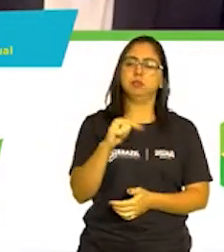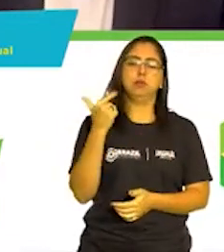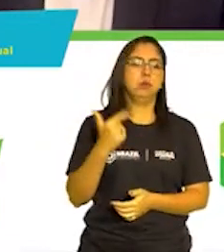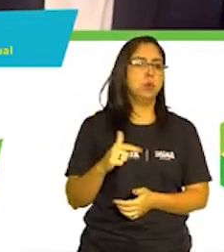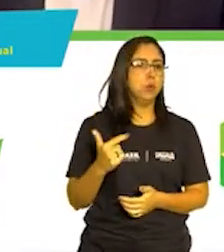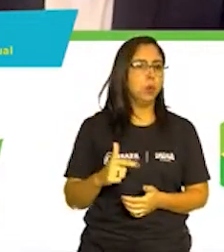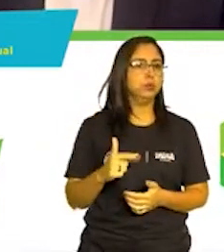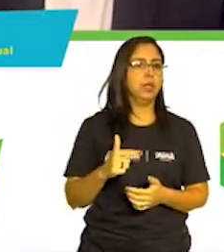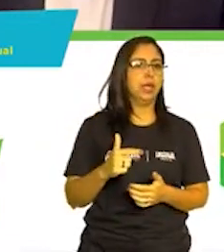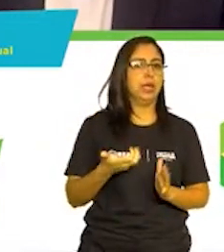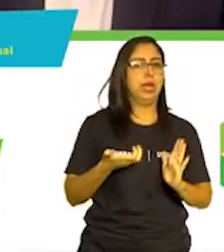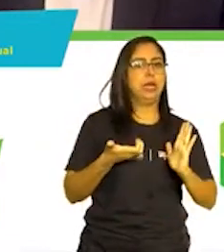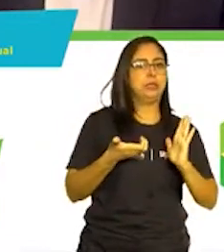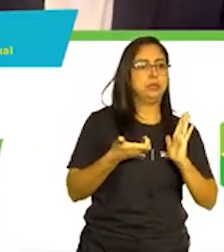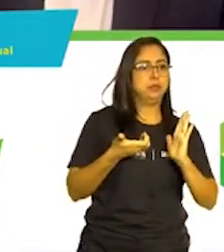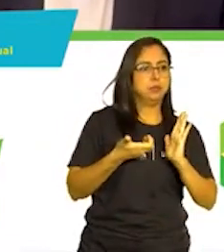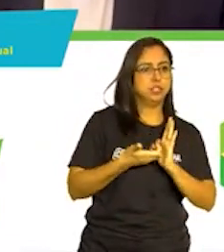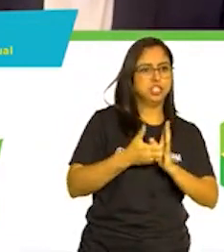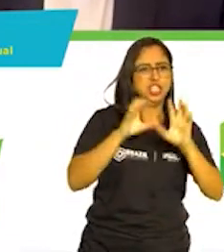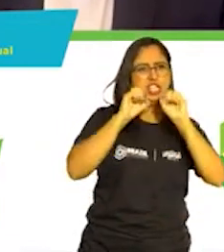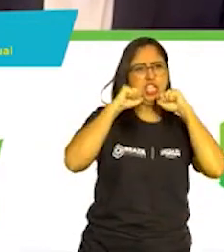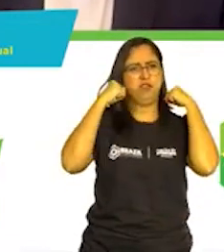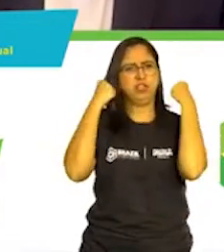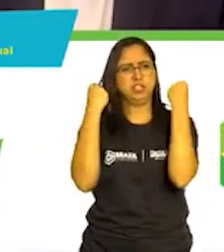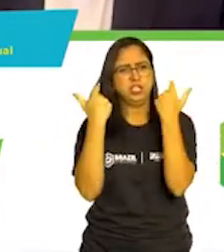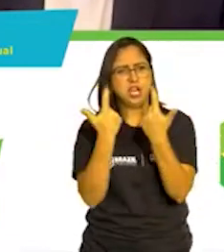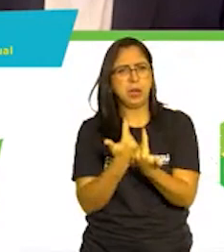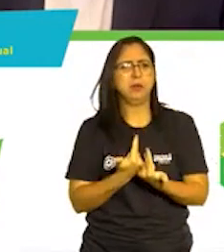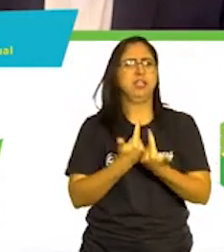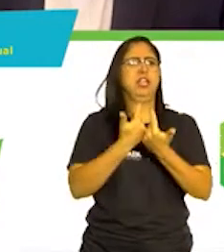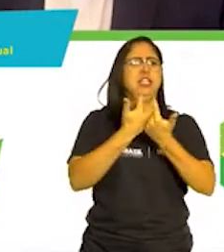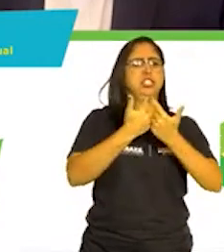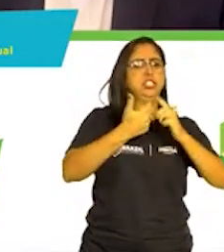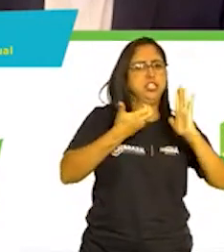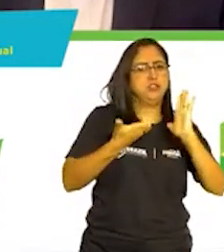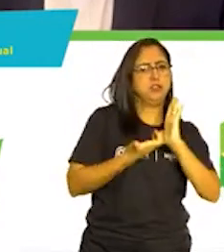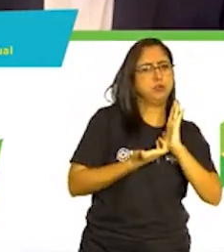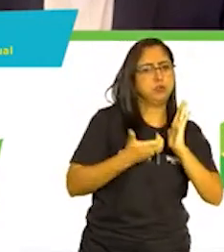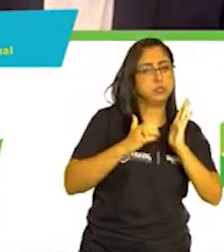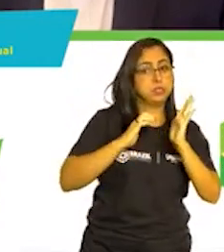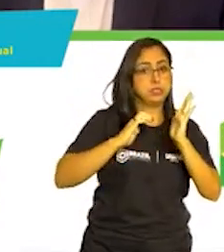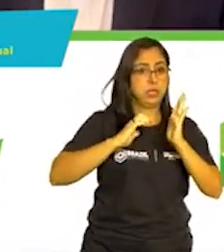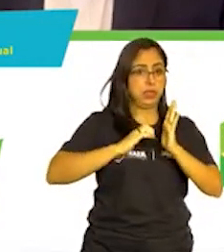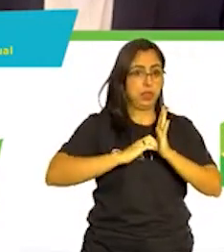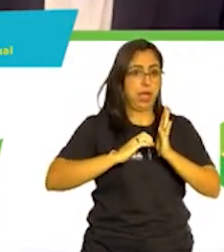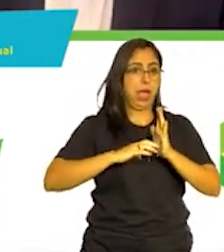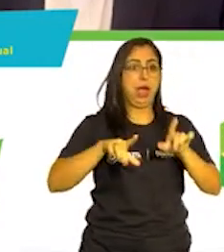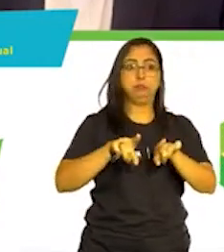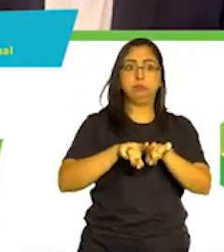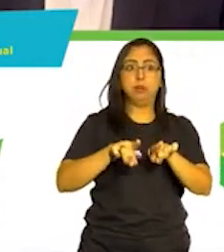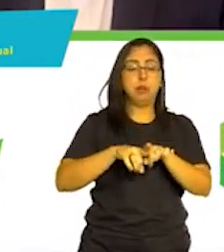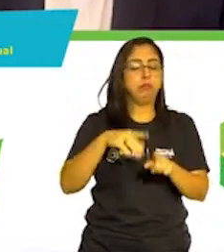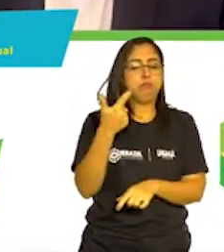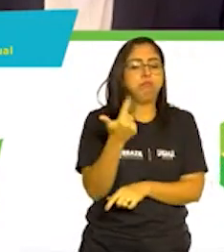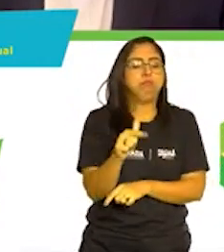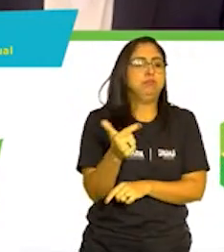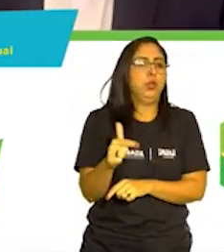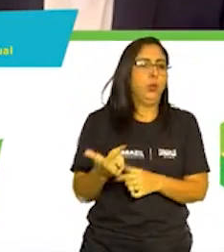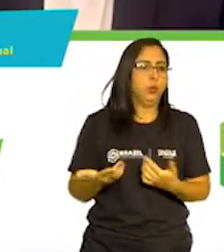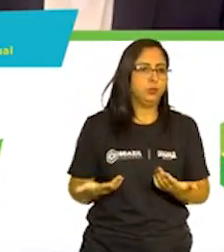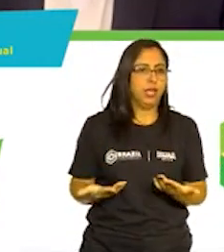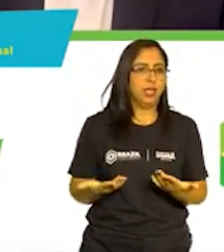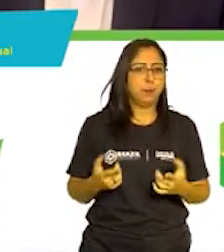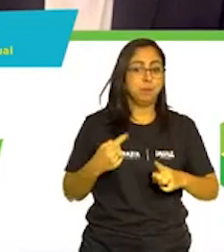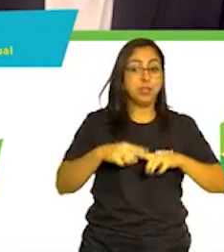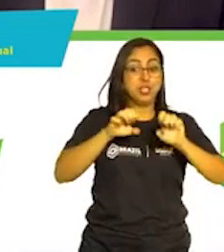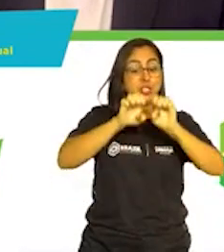legislativas, na Câmara dos Deputados, no Senado. Há uma, e não é por acaso, né? A estrutura